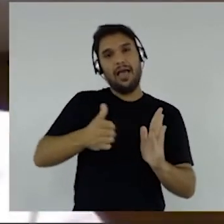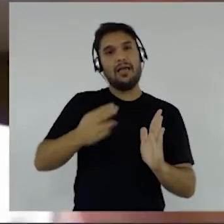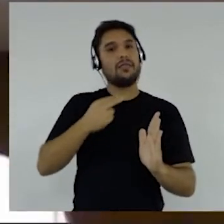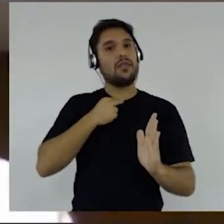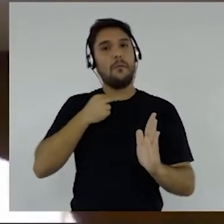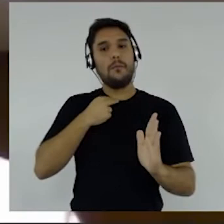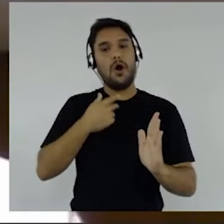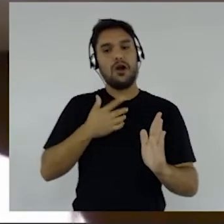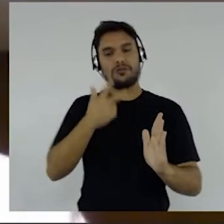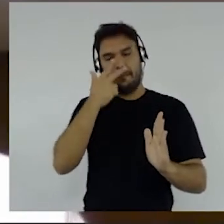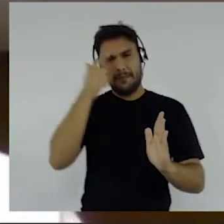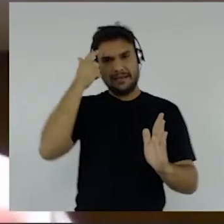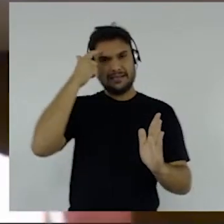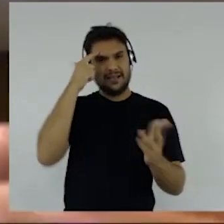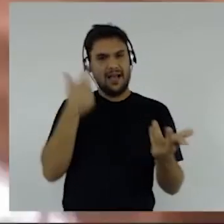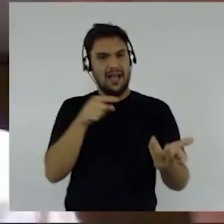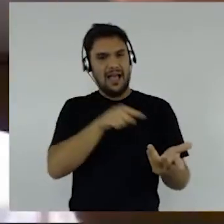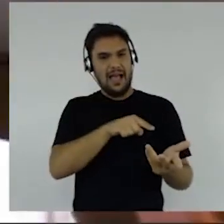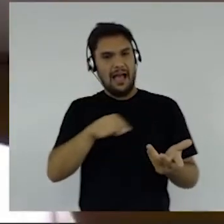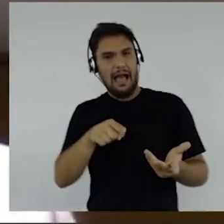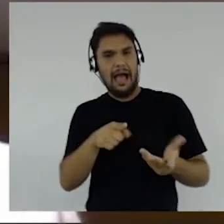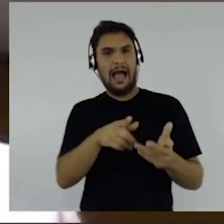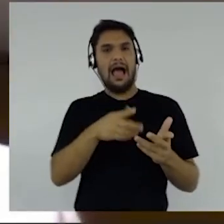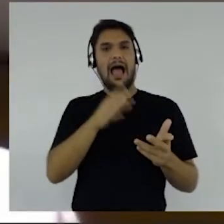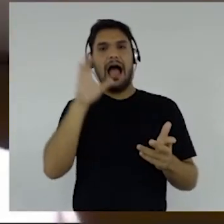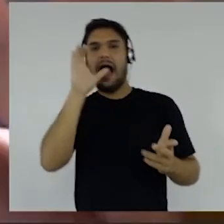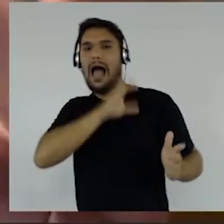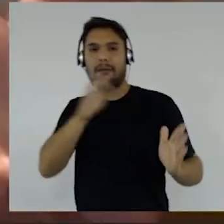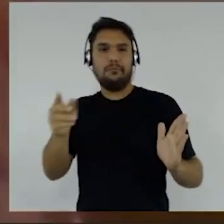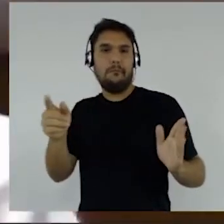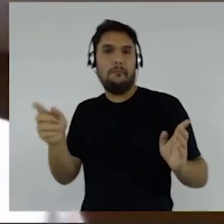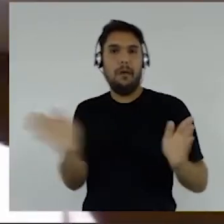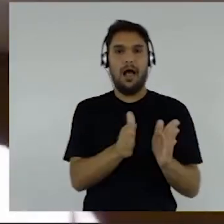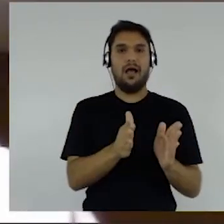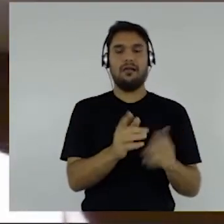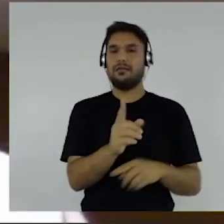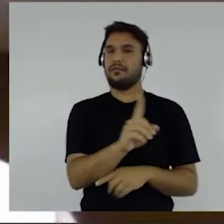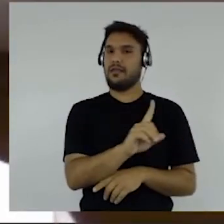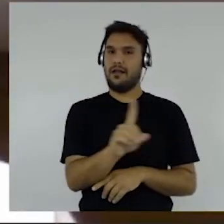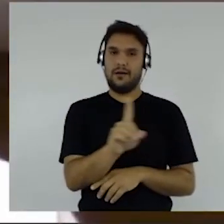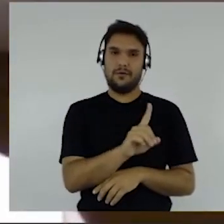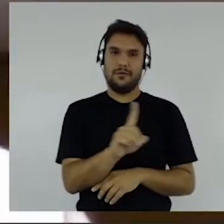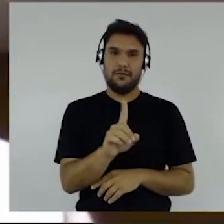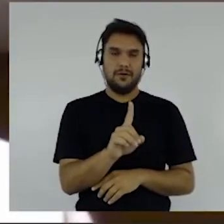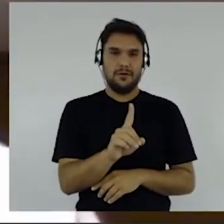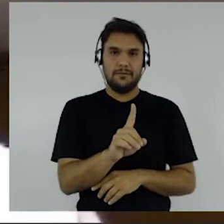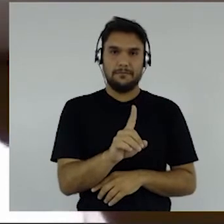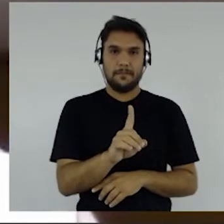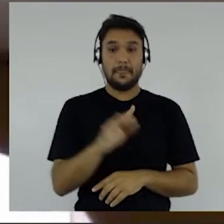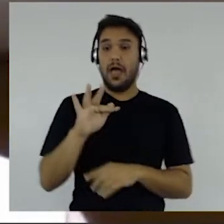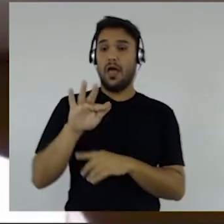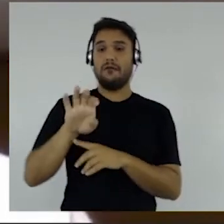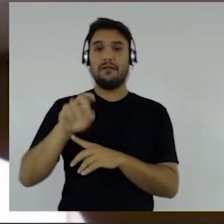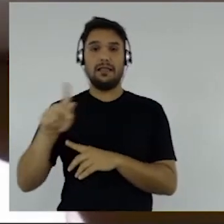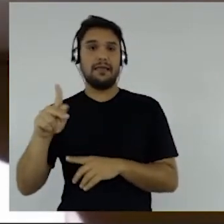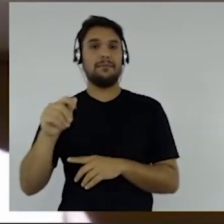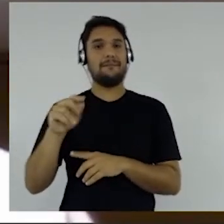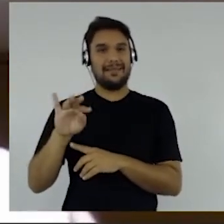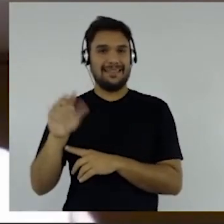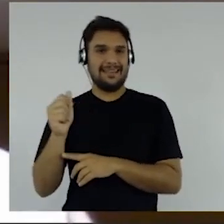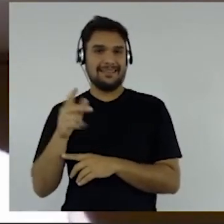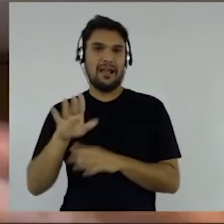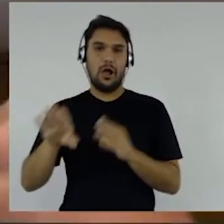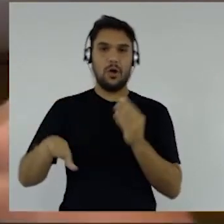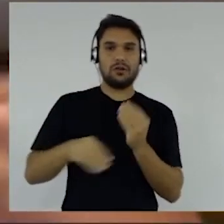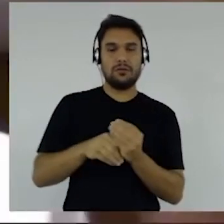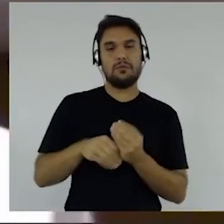ser interpretada no sentido de uma hiperceleridade, sobretudo porque, e aí o Felipe e a Patrícia certamente podem